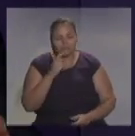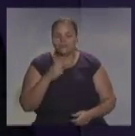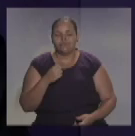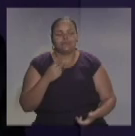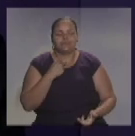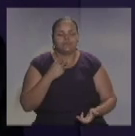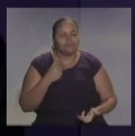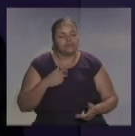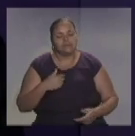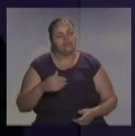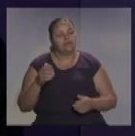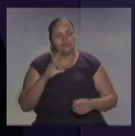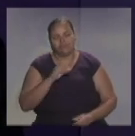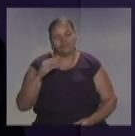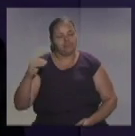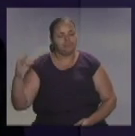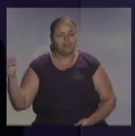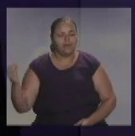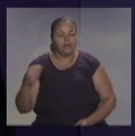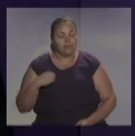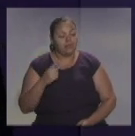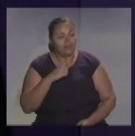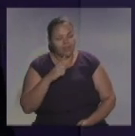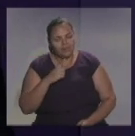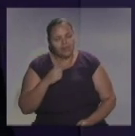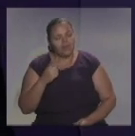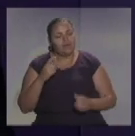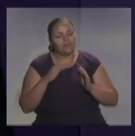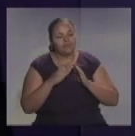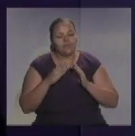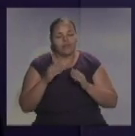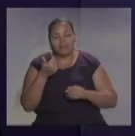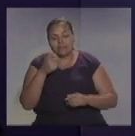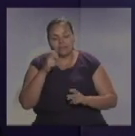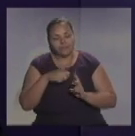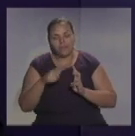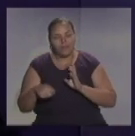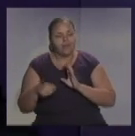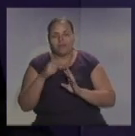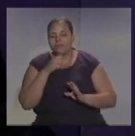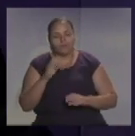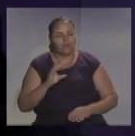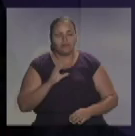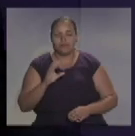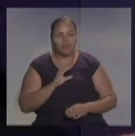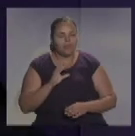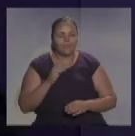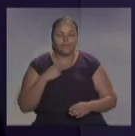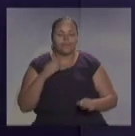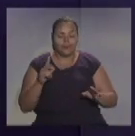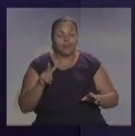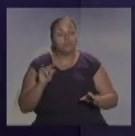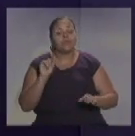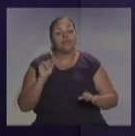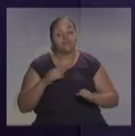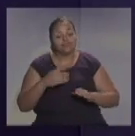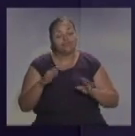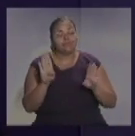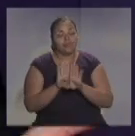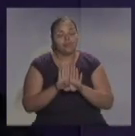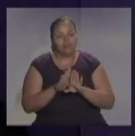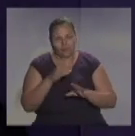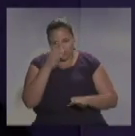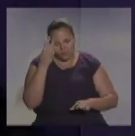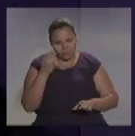mais para empurrar. Volta a ter uma instituição que não recebe há 15 meses. Vai fechar a porta e vai jogar essas pessoas na rua,